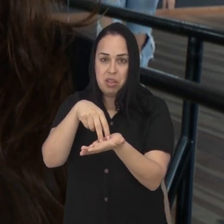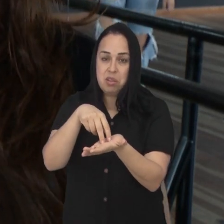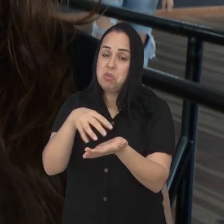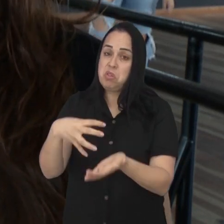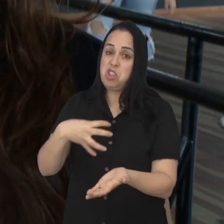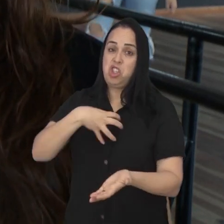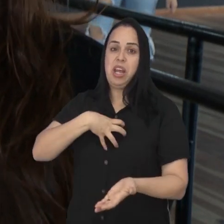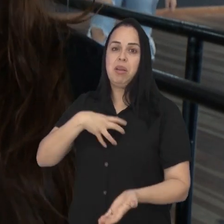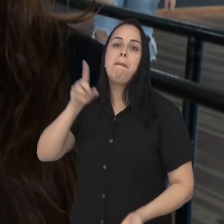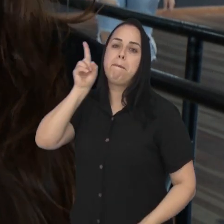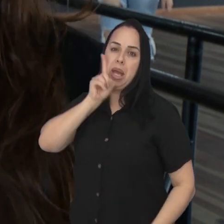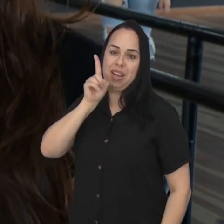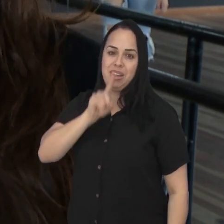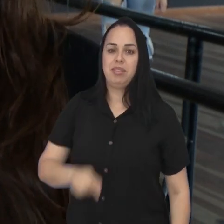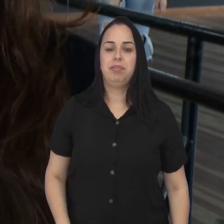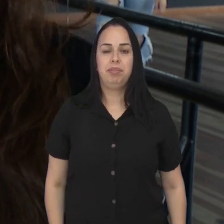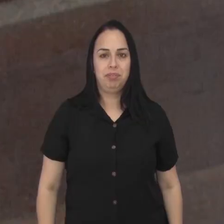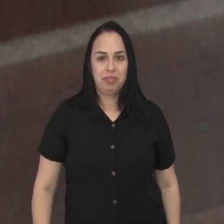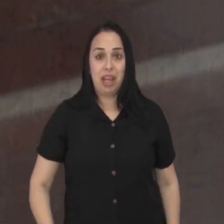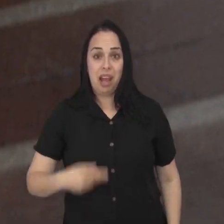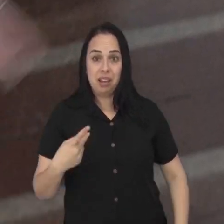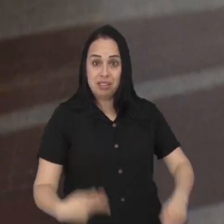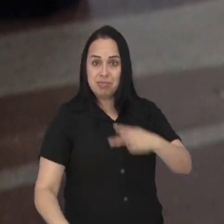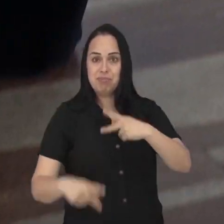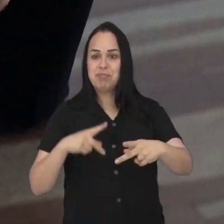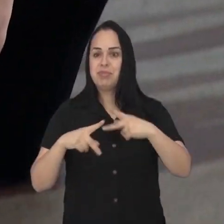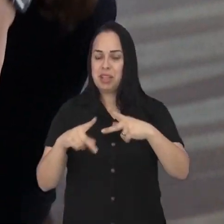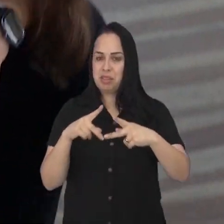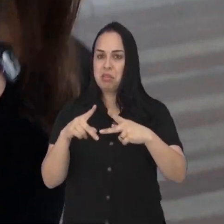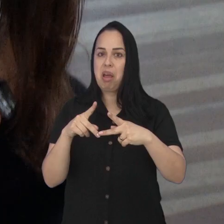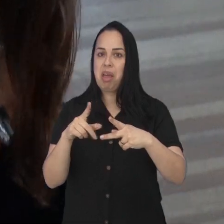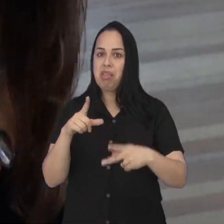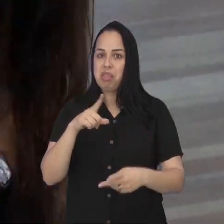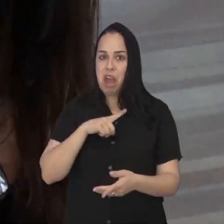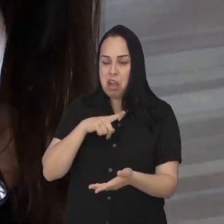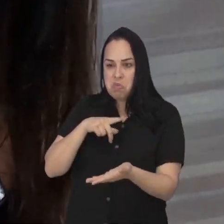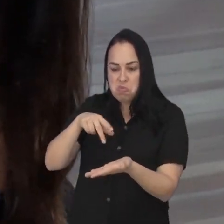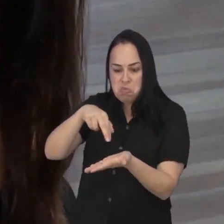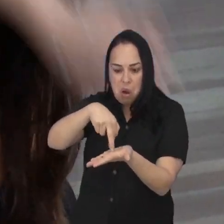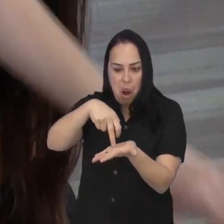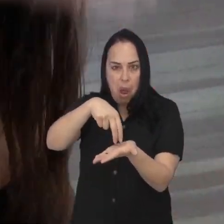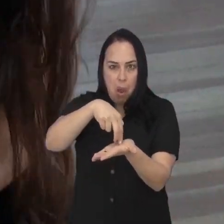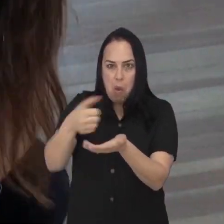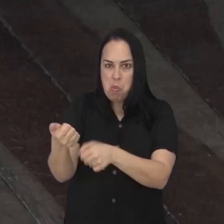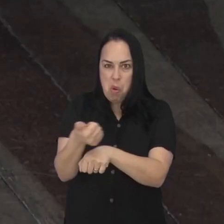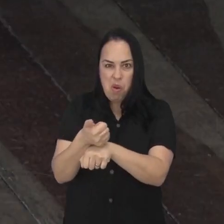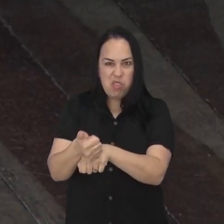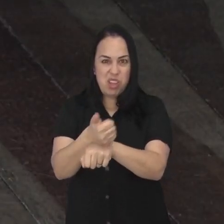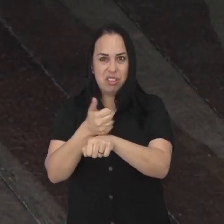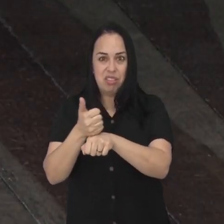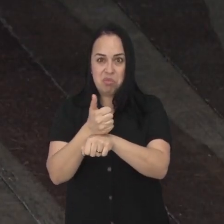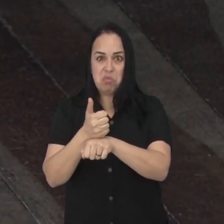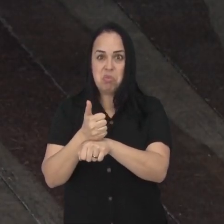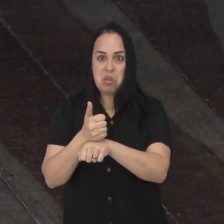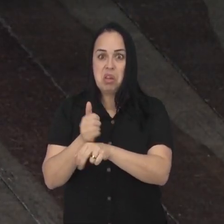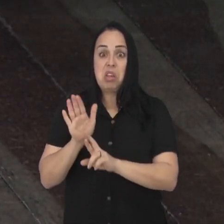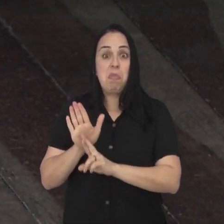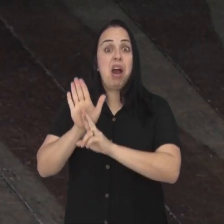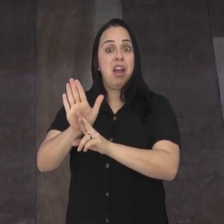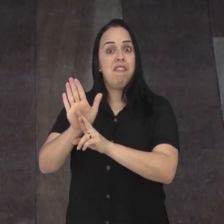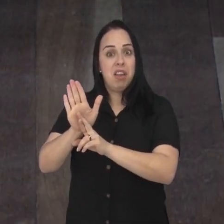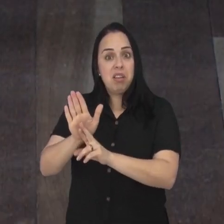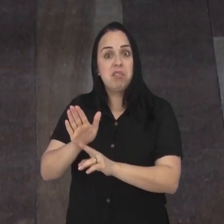sapateado norte-americano, né, o tap dance norte-americano. São José dos Campos reúne sapateadores de ponta que se destacam no